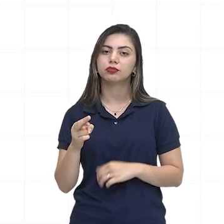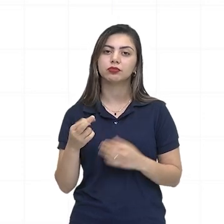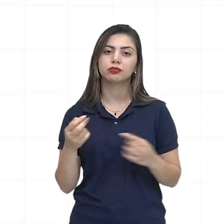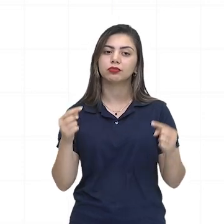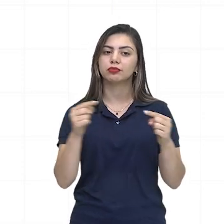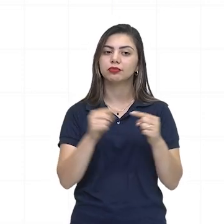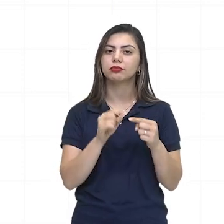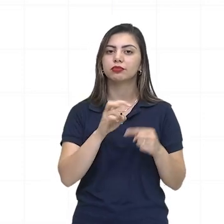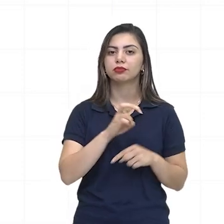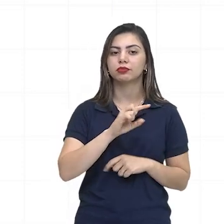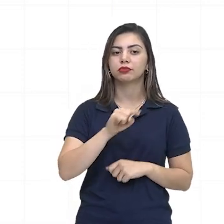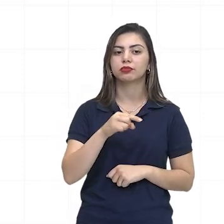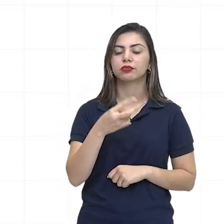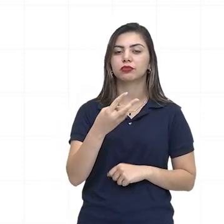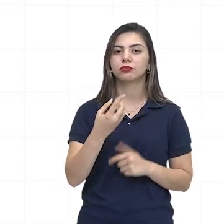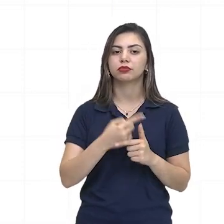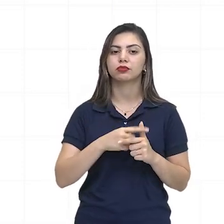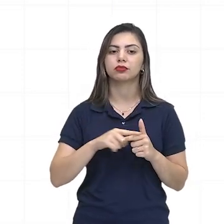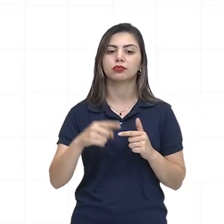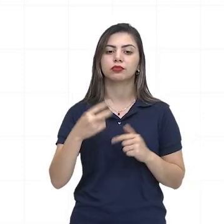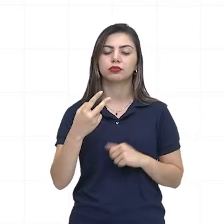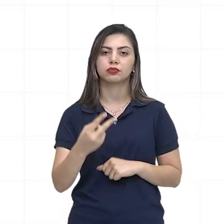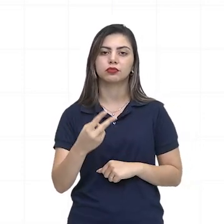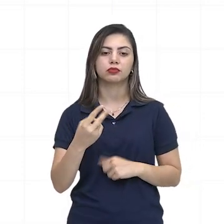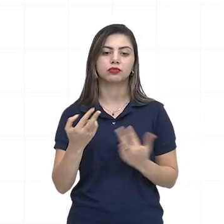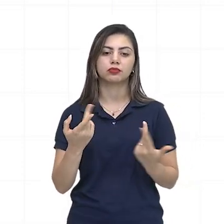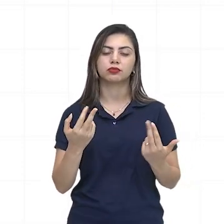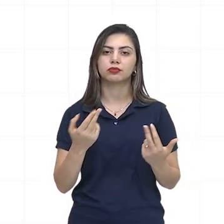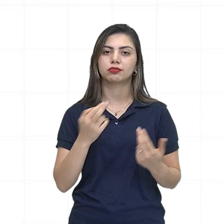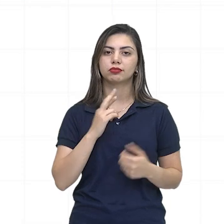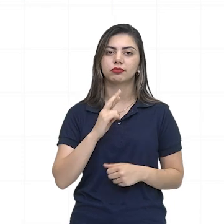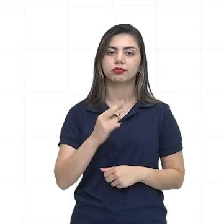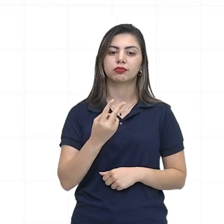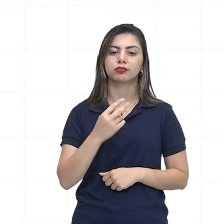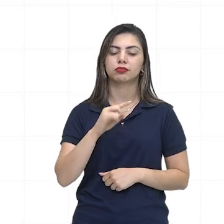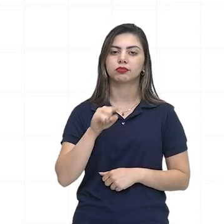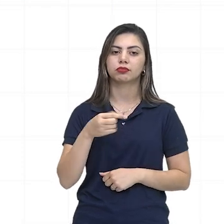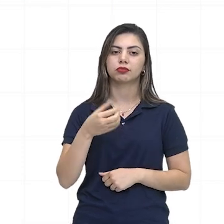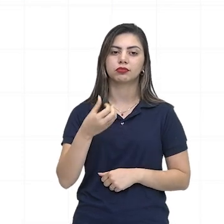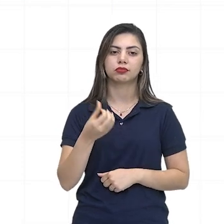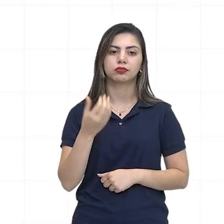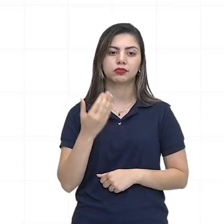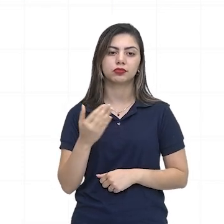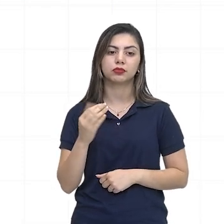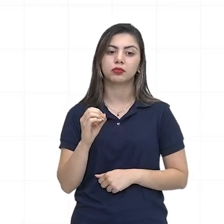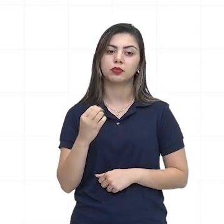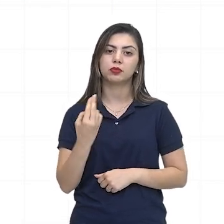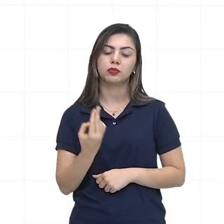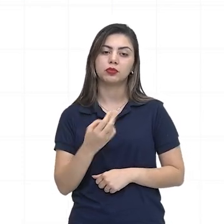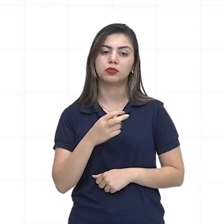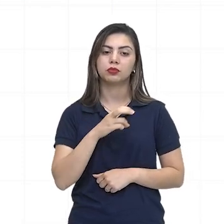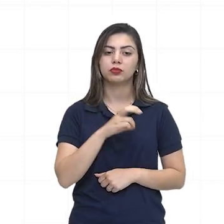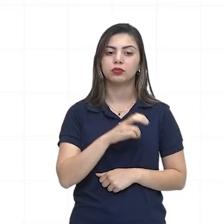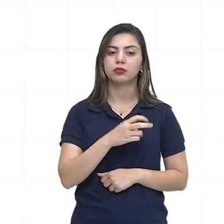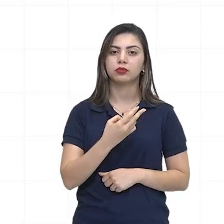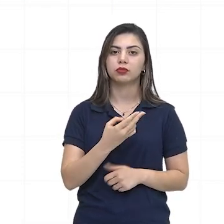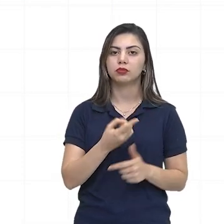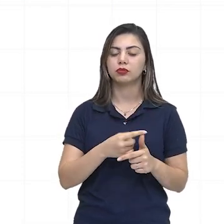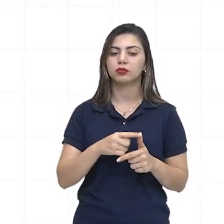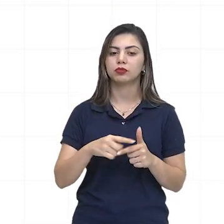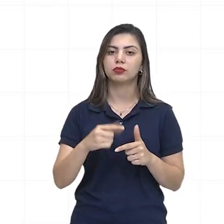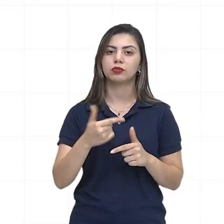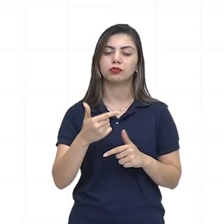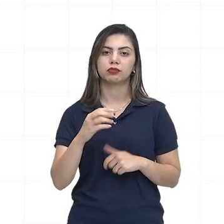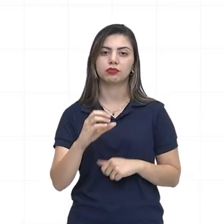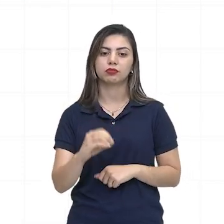de 5,2 dividido por 2,0, ou simplesmente 5,2 dividido